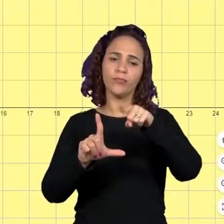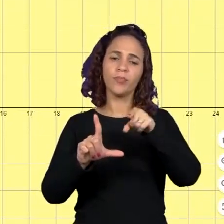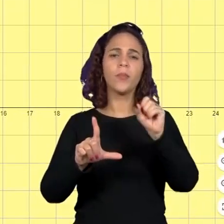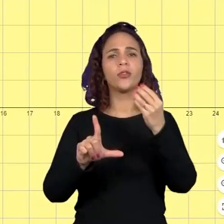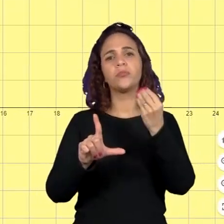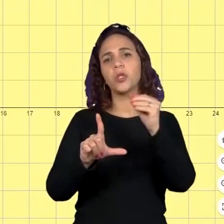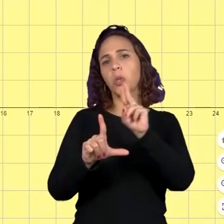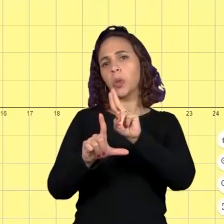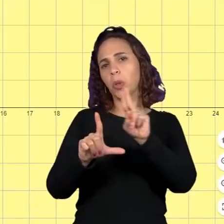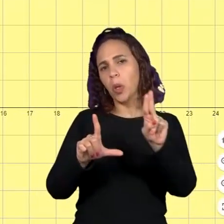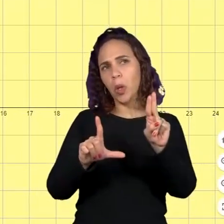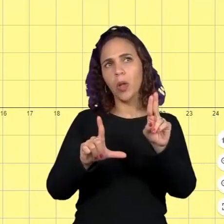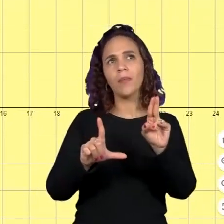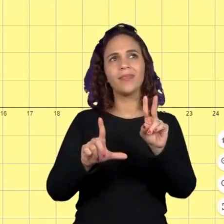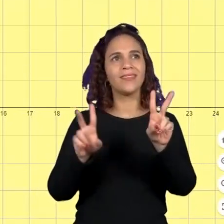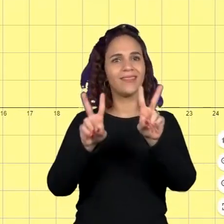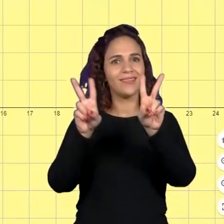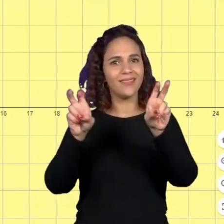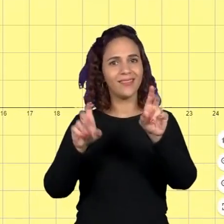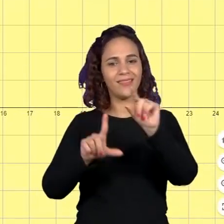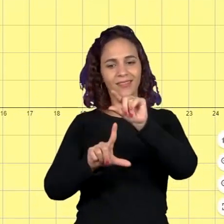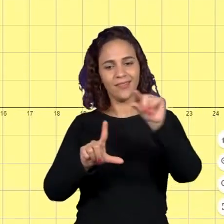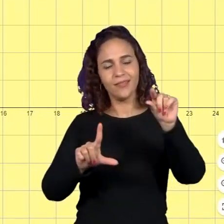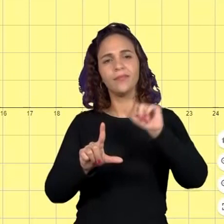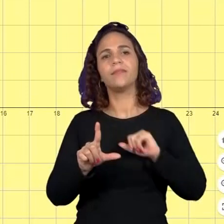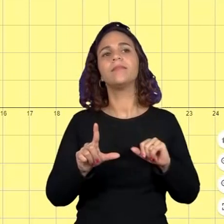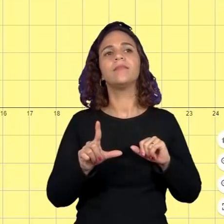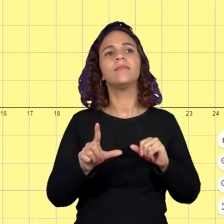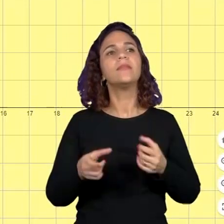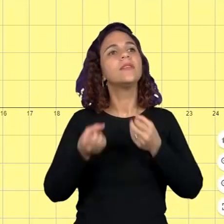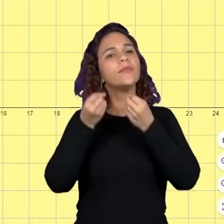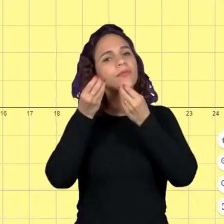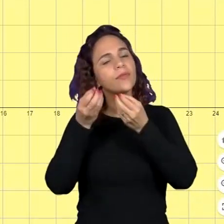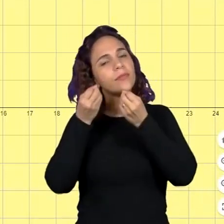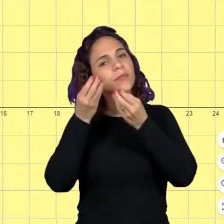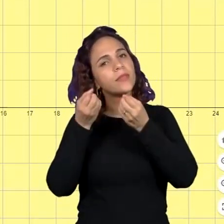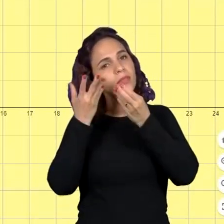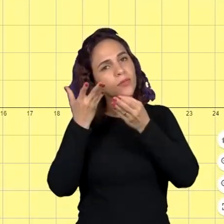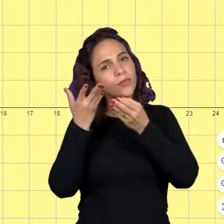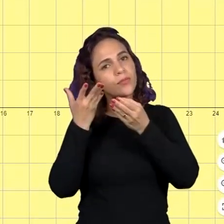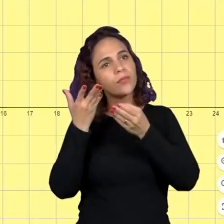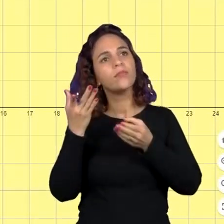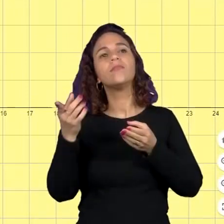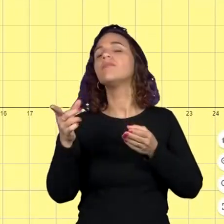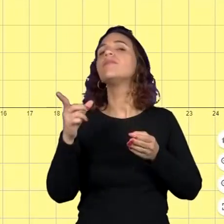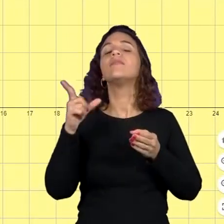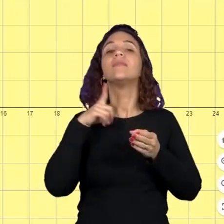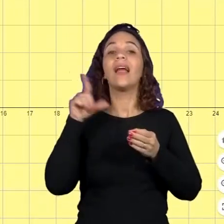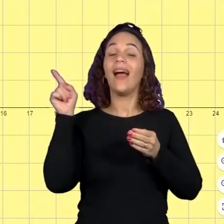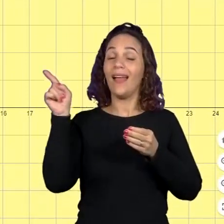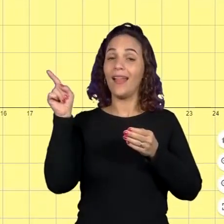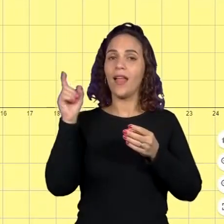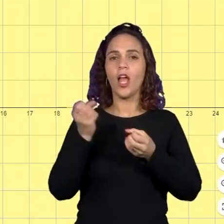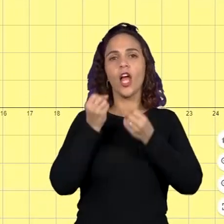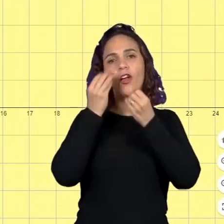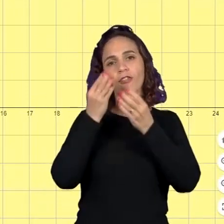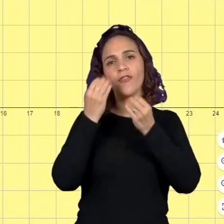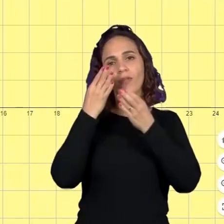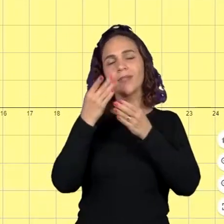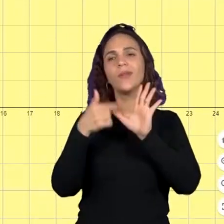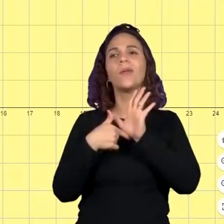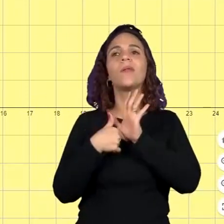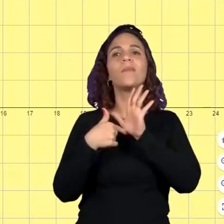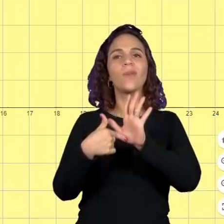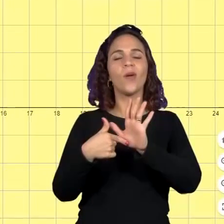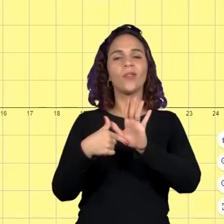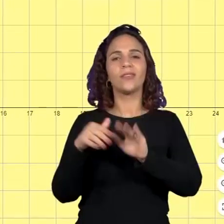entendeu, dele, como a gente já colocou lá. E informações, no GeoGebra, ele aparece do lado esquerdo. É que não está As aparecendo aqui, ó.